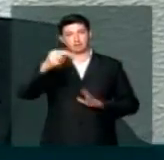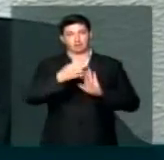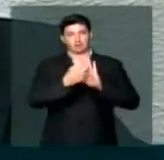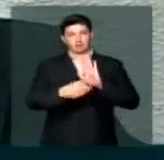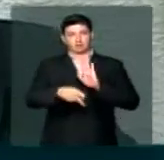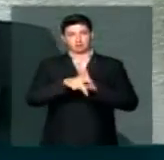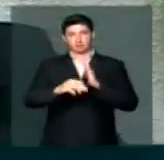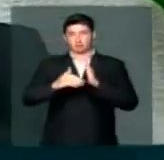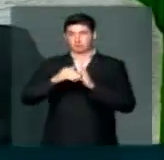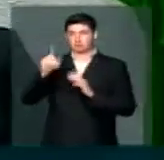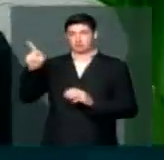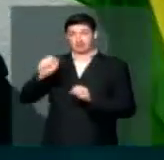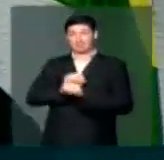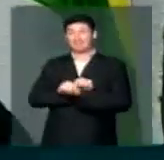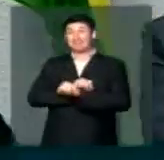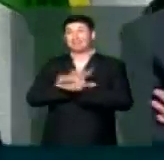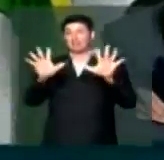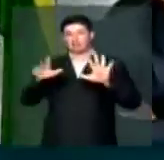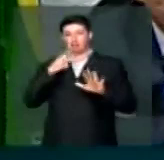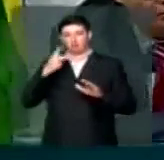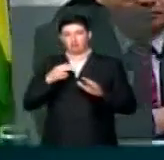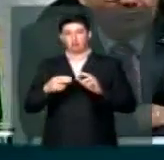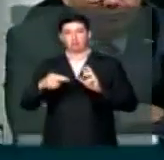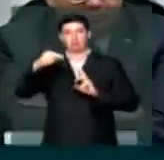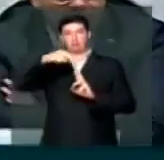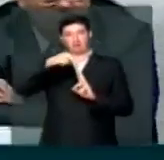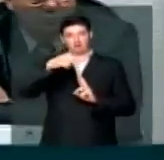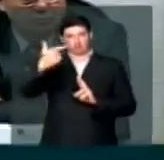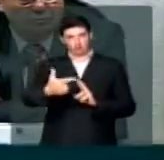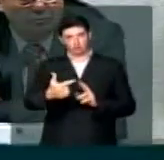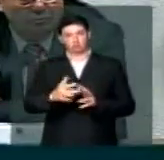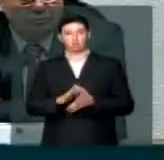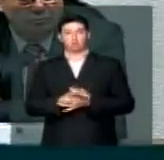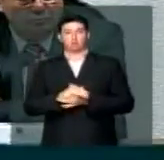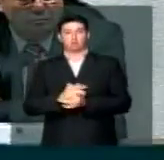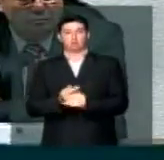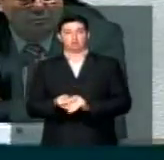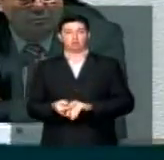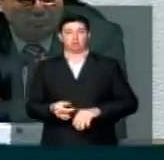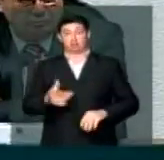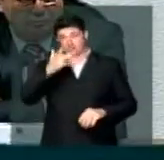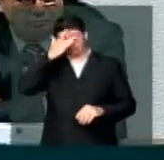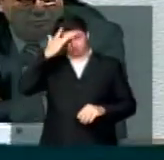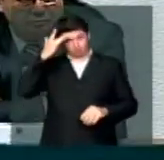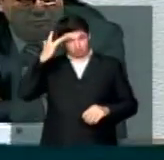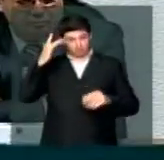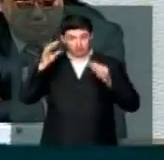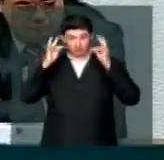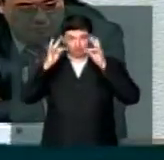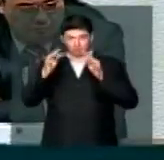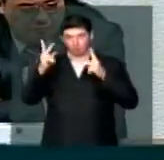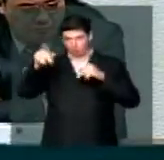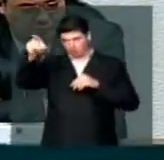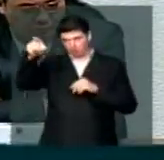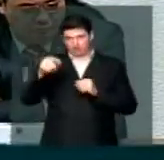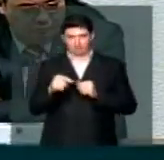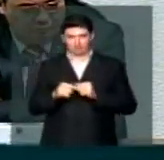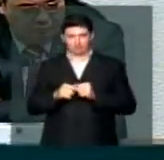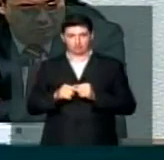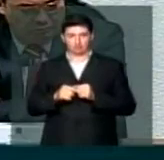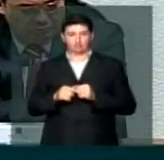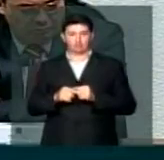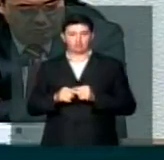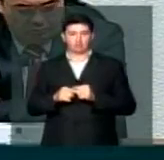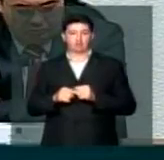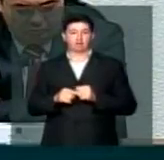regimento interno do Senado, é claro, ao afirmar no parágrafo 2º, que os indiciados, caso dele, e testemunhas